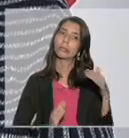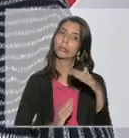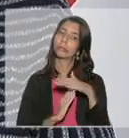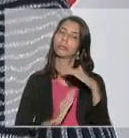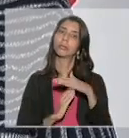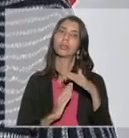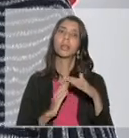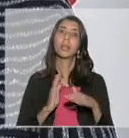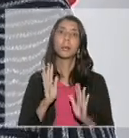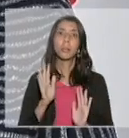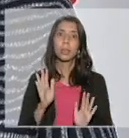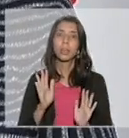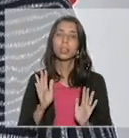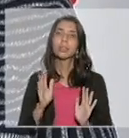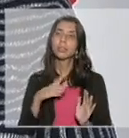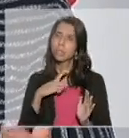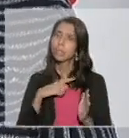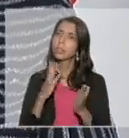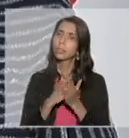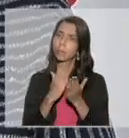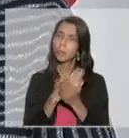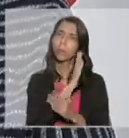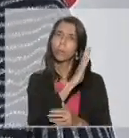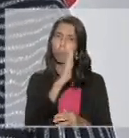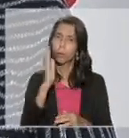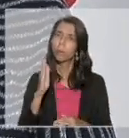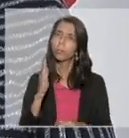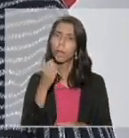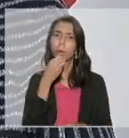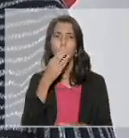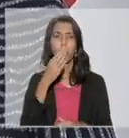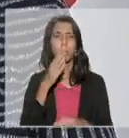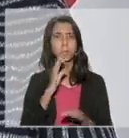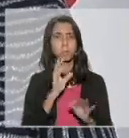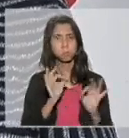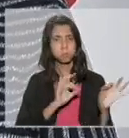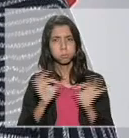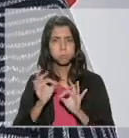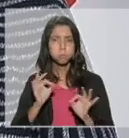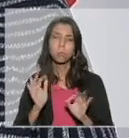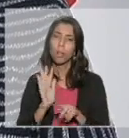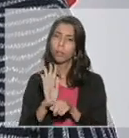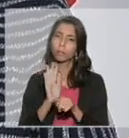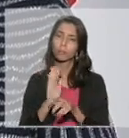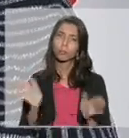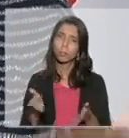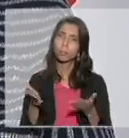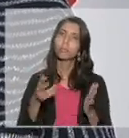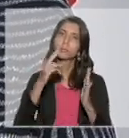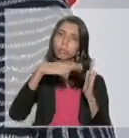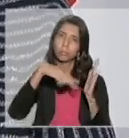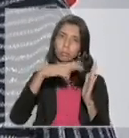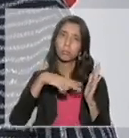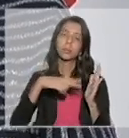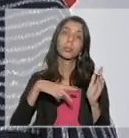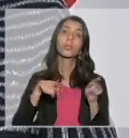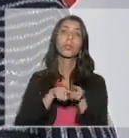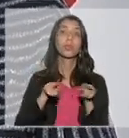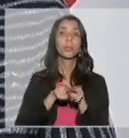pouco mais restritos, mas existem bibliotecas bem equipadas, né? Com leituras,